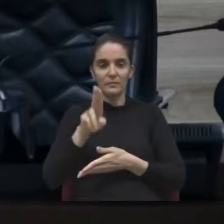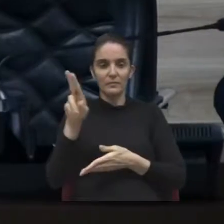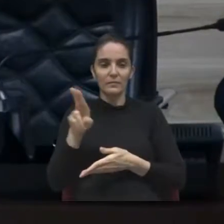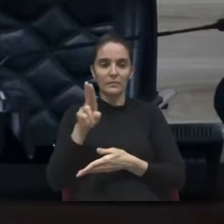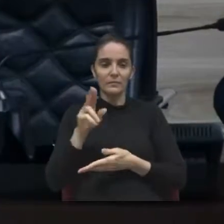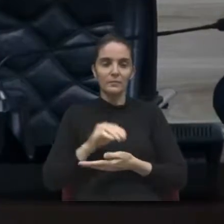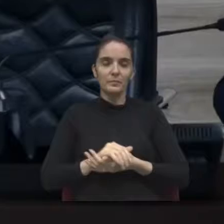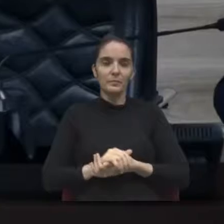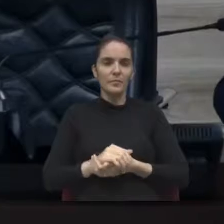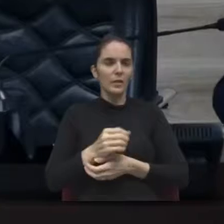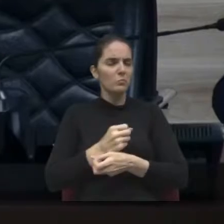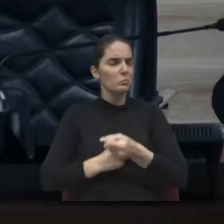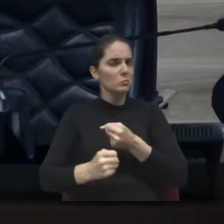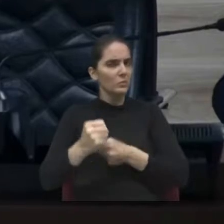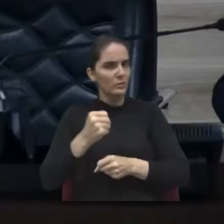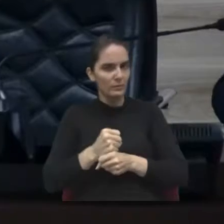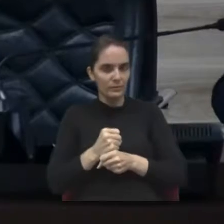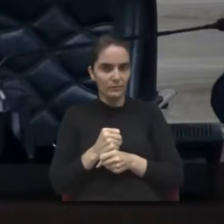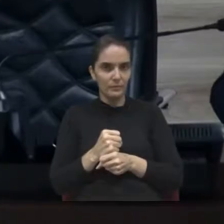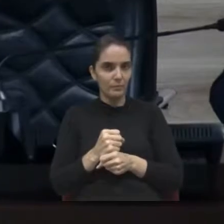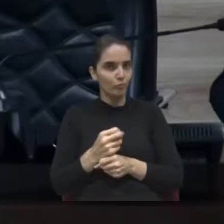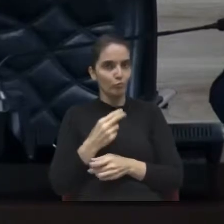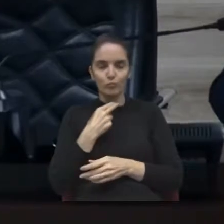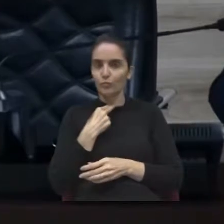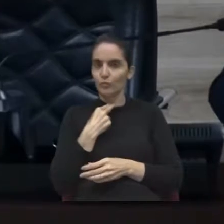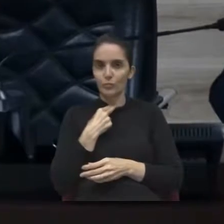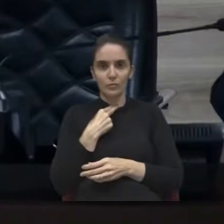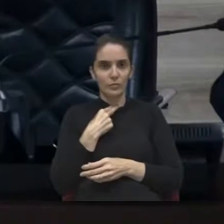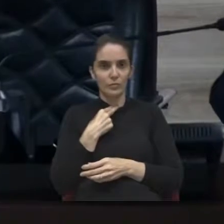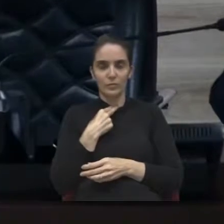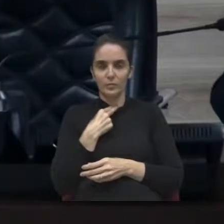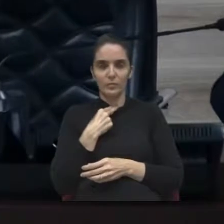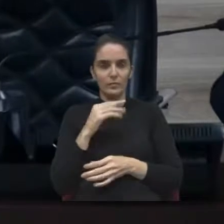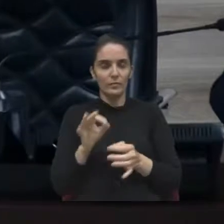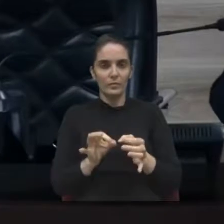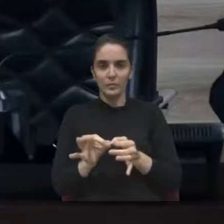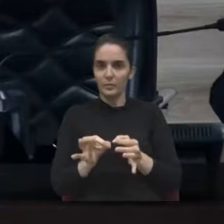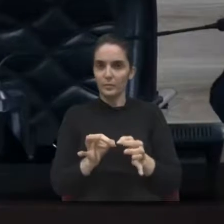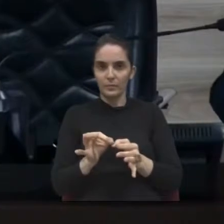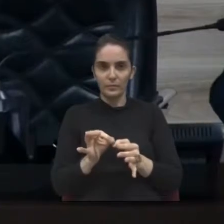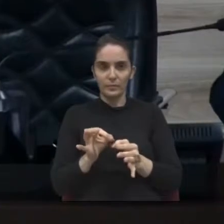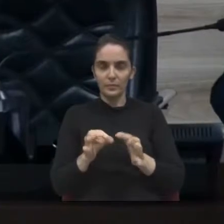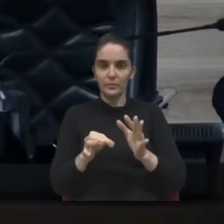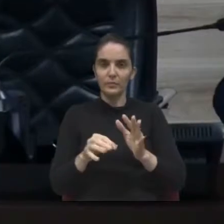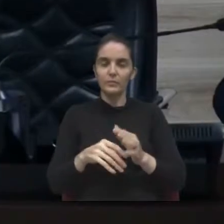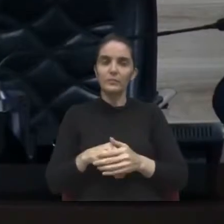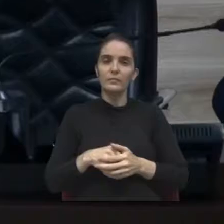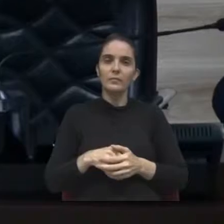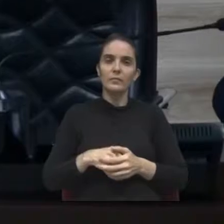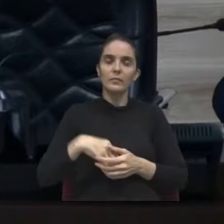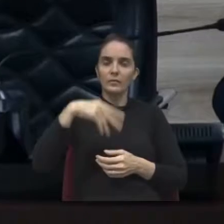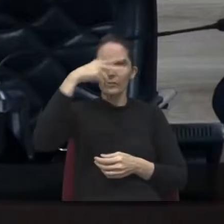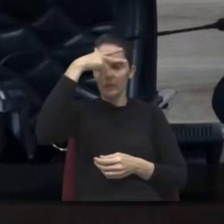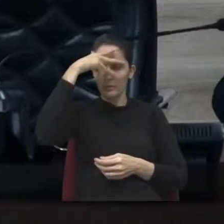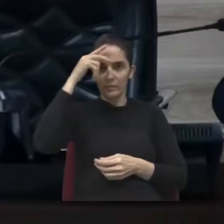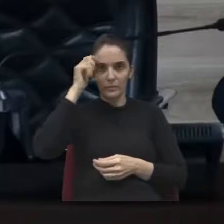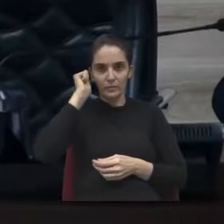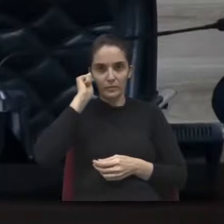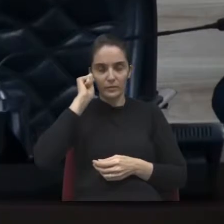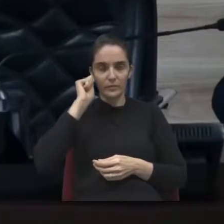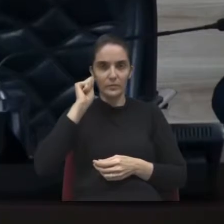passado nós não poderíamos fazer o projeto ao Poder Legislativo, como utilidade pública,